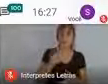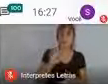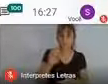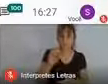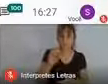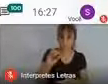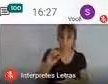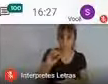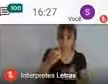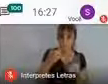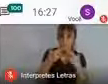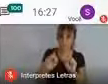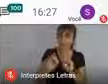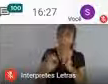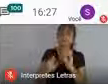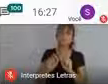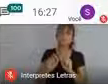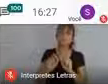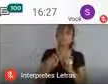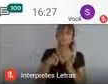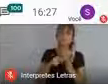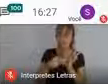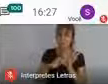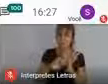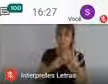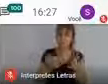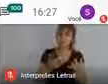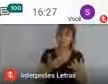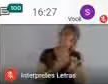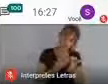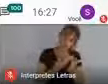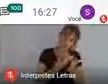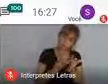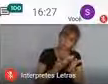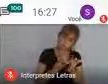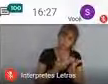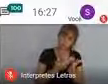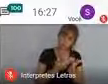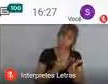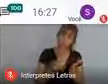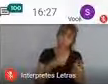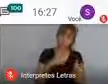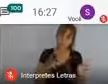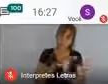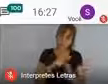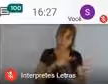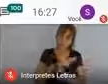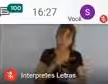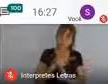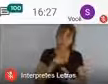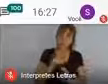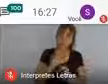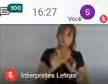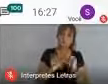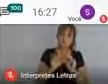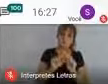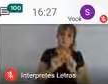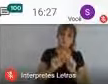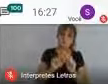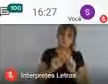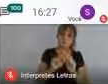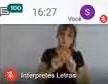Geolinguístico. Os estudos geolinguísticos são estudos relacionados aos estudos